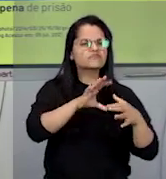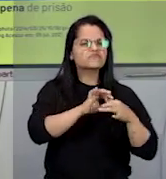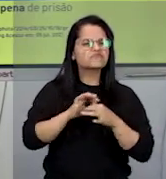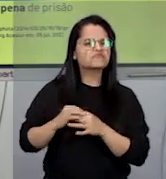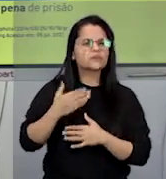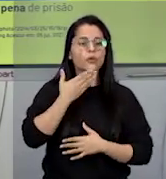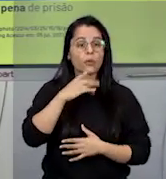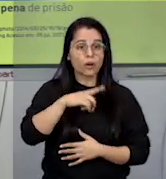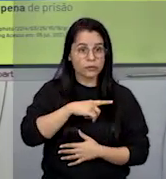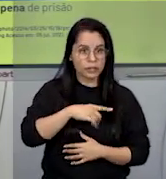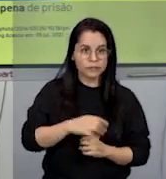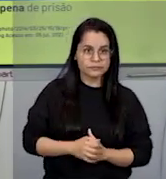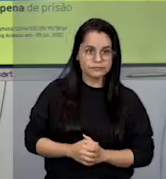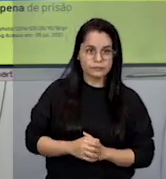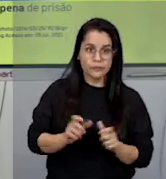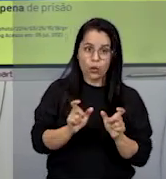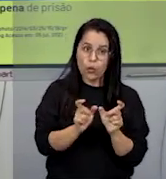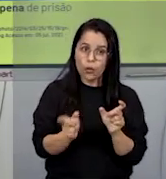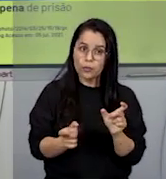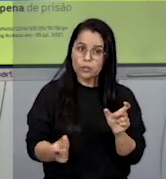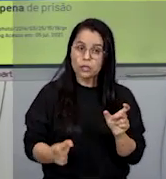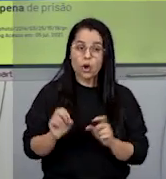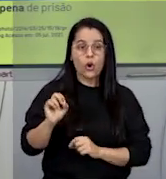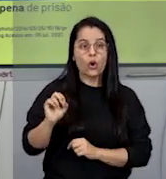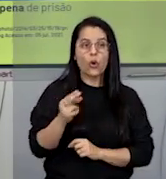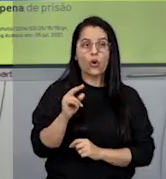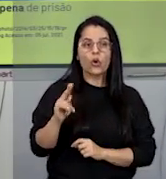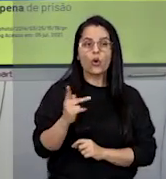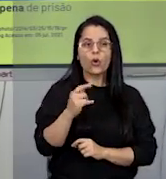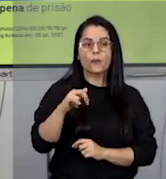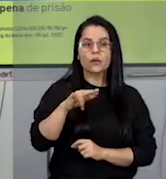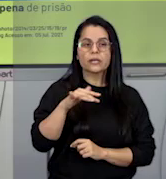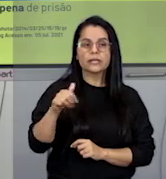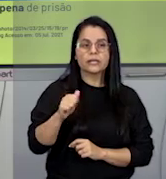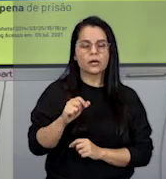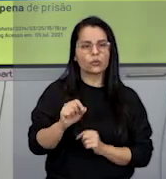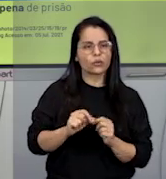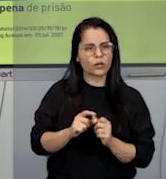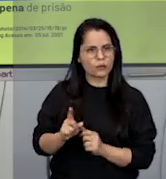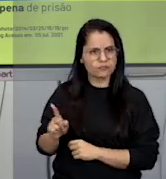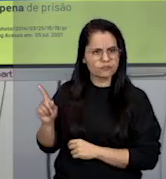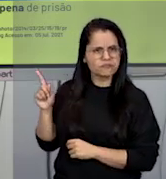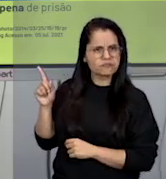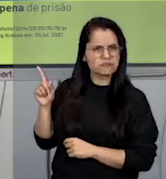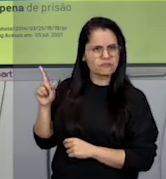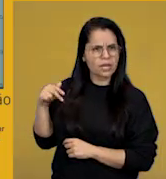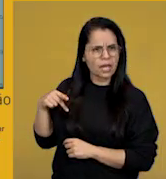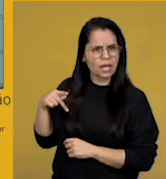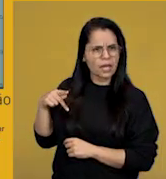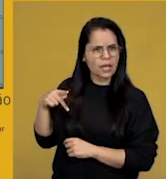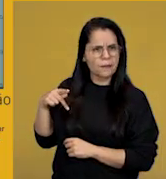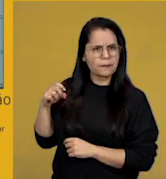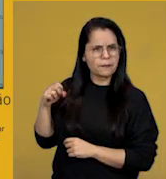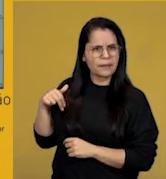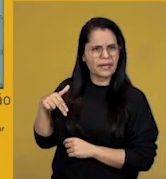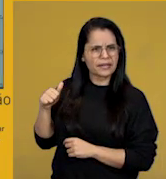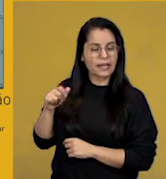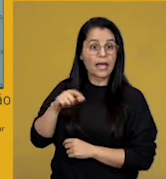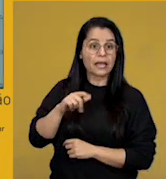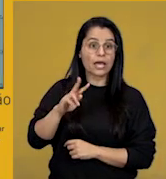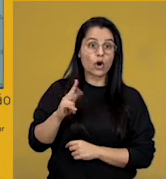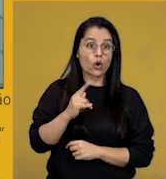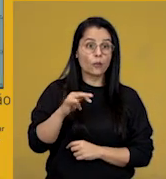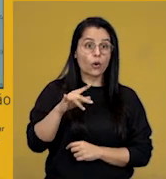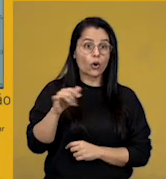ocorre também ou a polissemia ou a homonímia. No caso da palavra pena, ela é homônia. Por quê? Por que